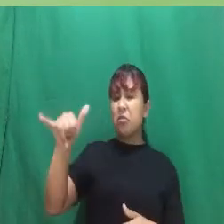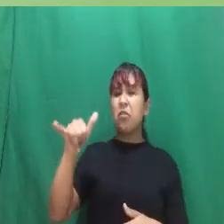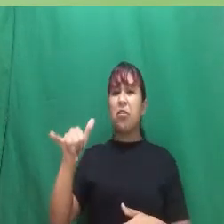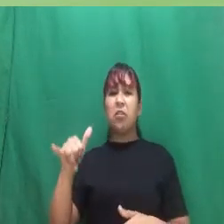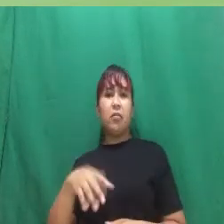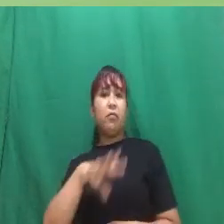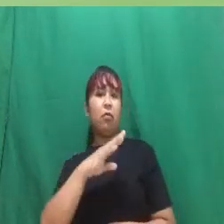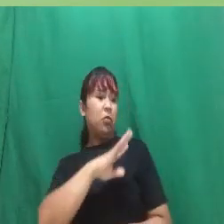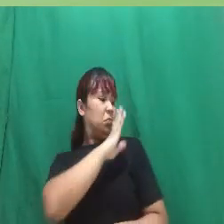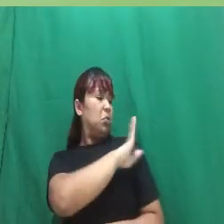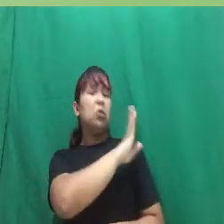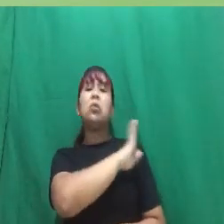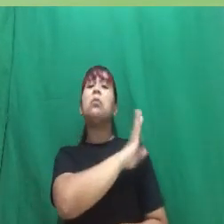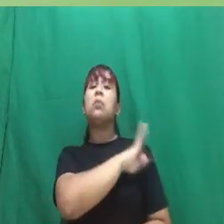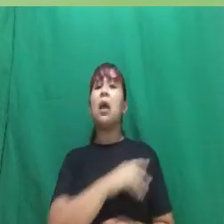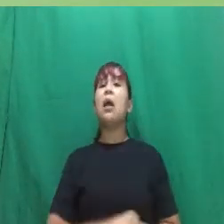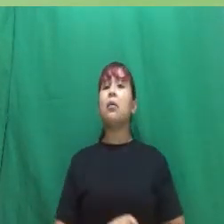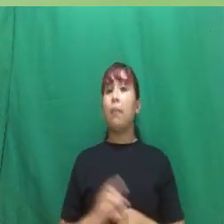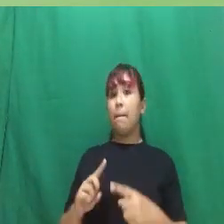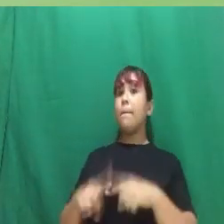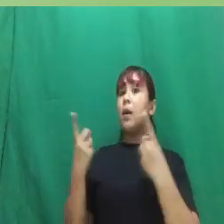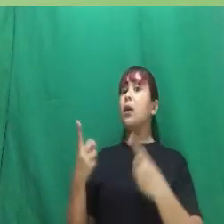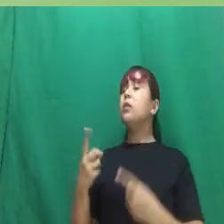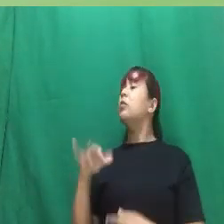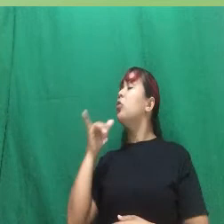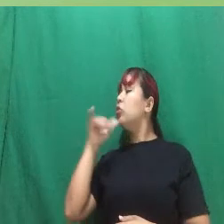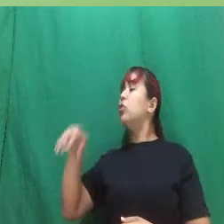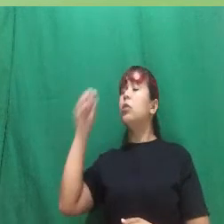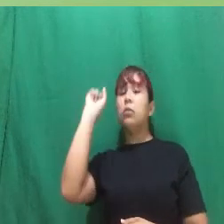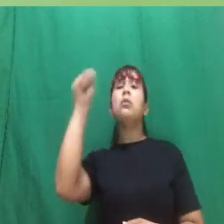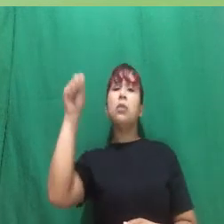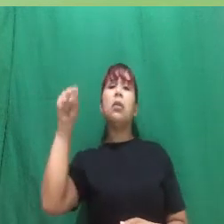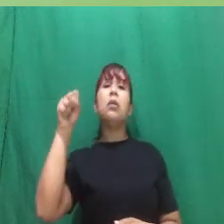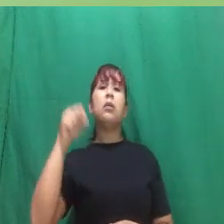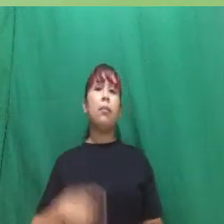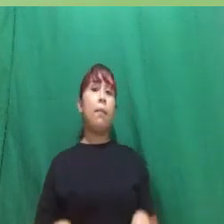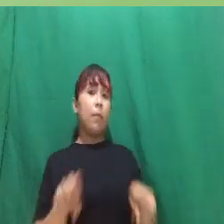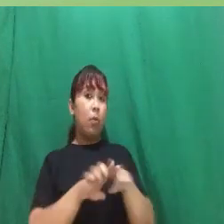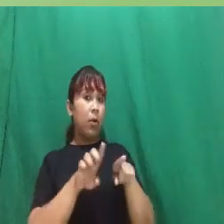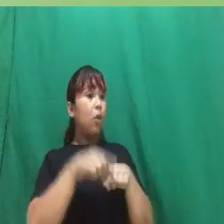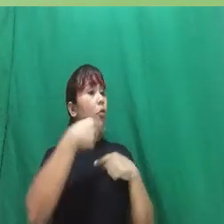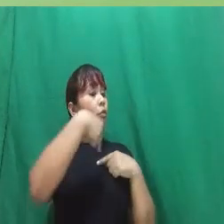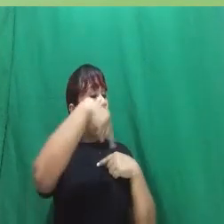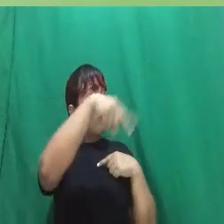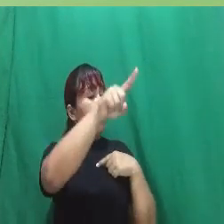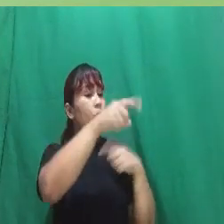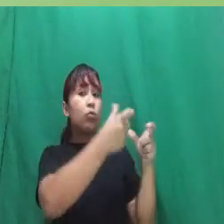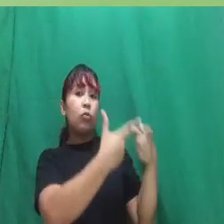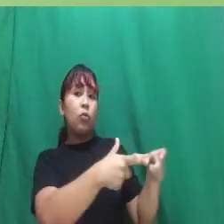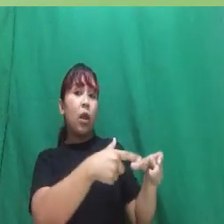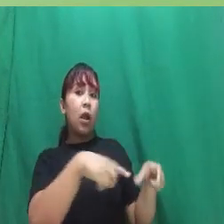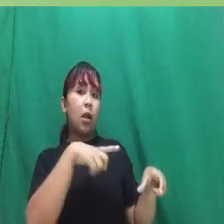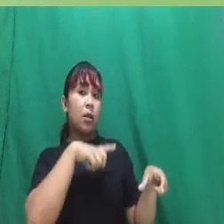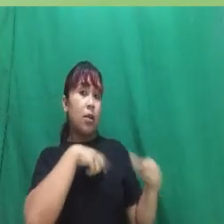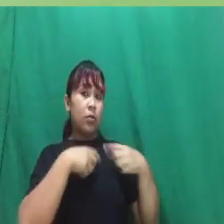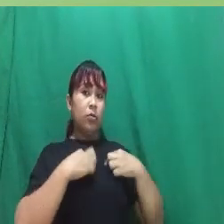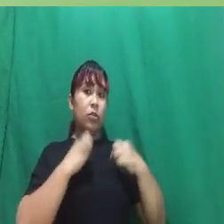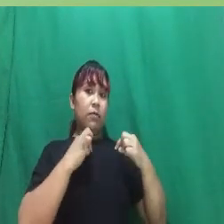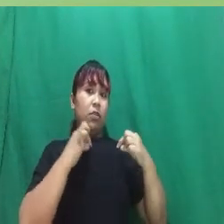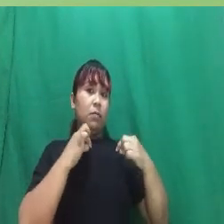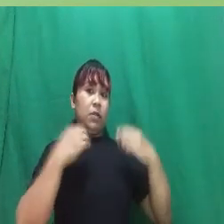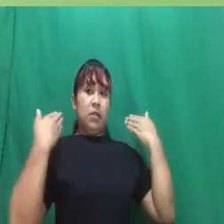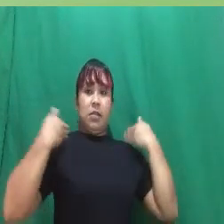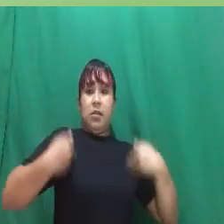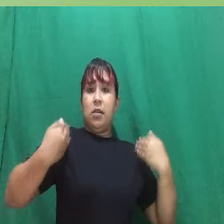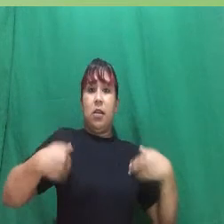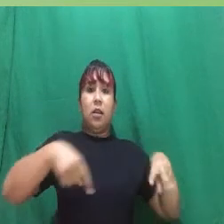discriminação, além da cor, que existe, é muito forte. Eu sei o que você passou. Eu vejo muito dos meus